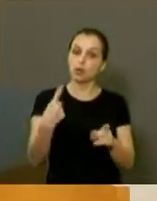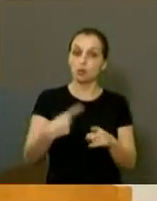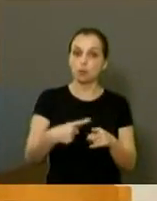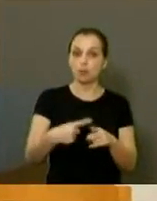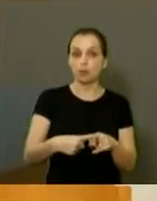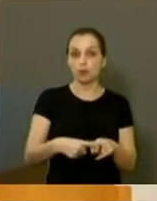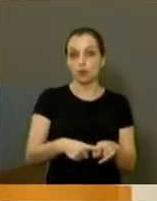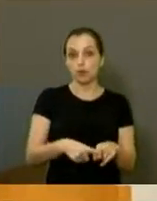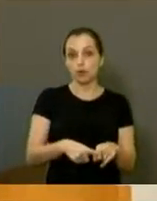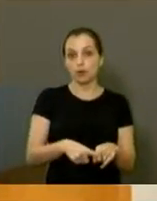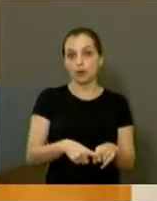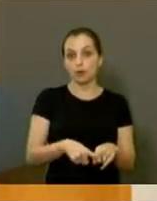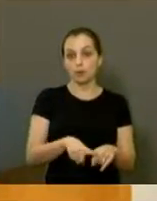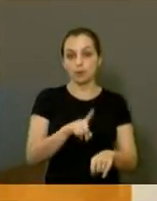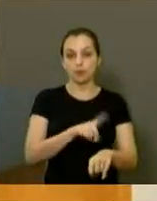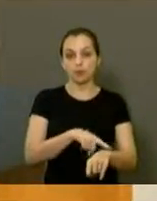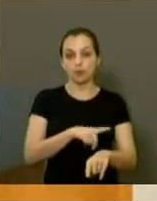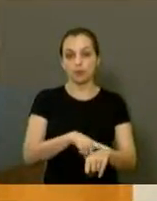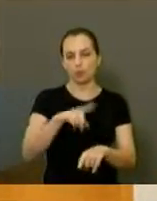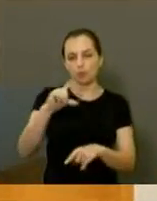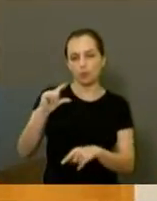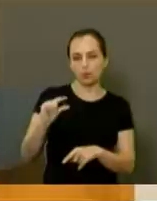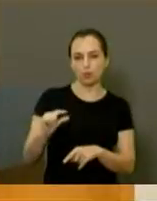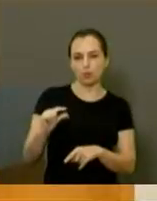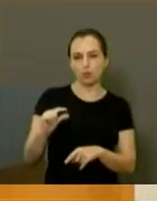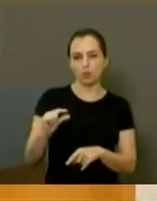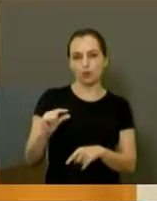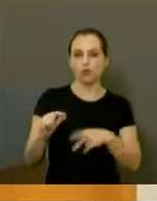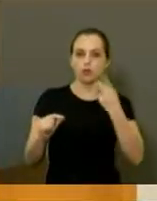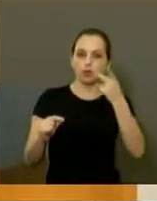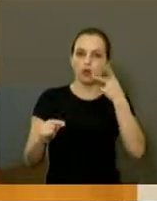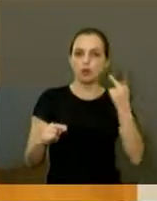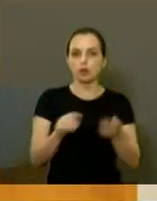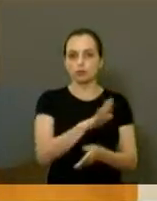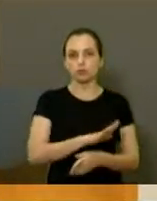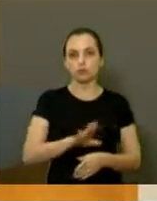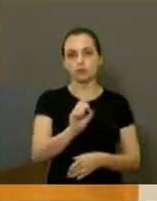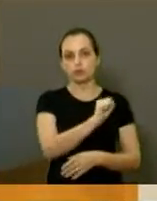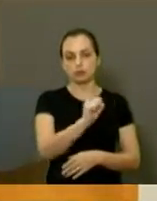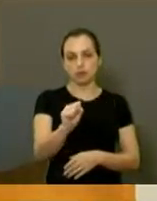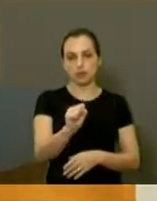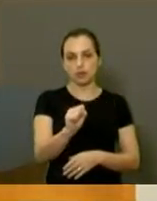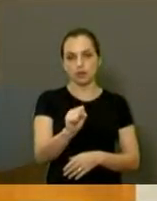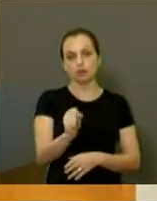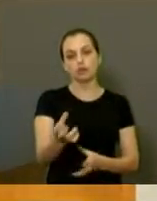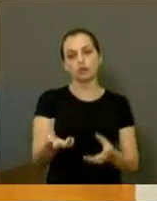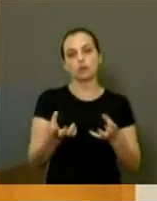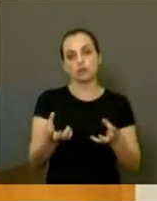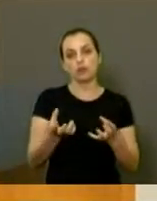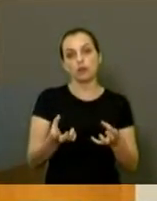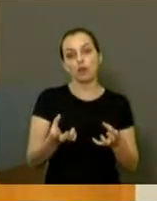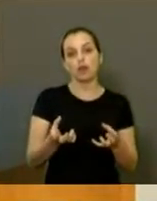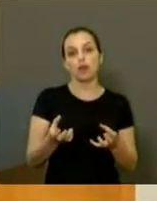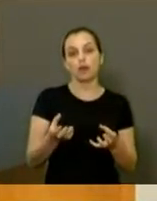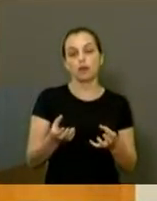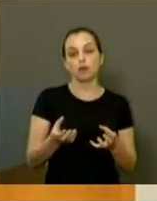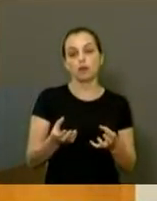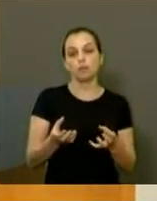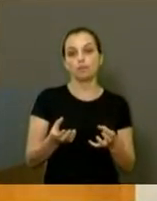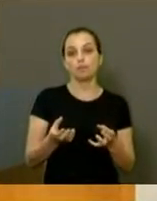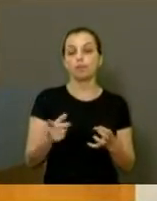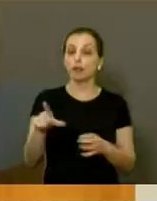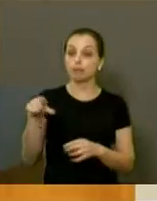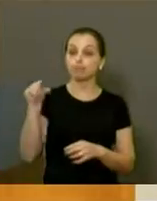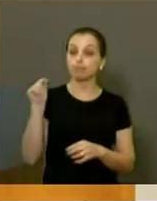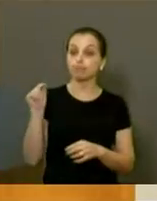tempo foi bem pequeno para fazer um comentário sobre a questão do sistema S, eu queria também aproveitar e ressaltar,